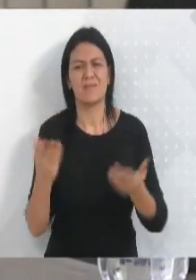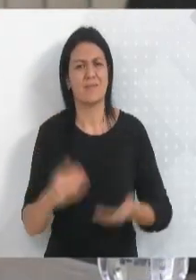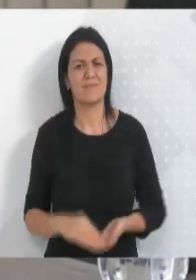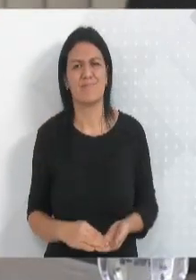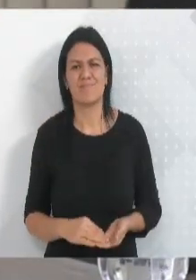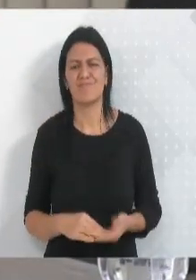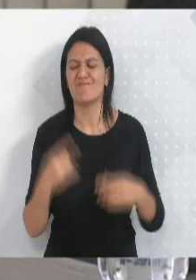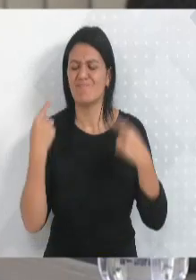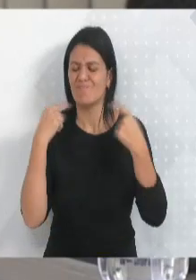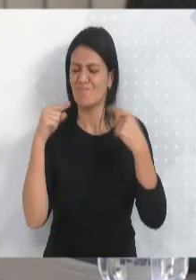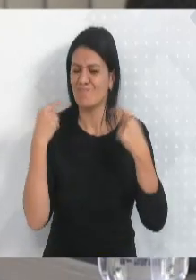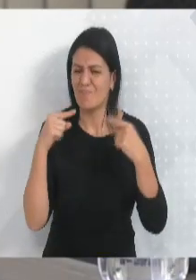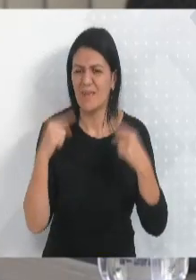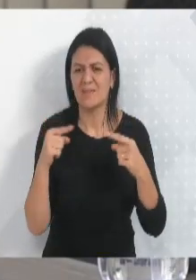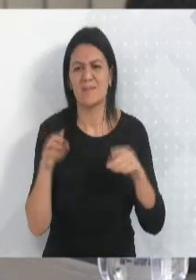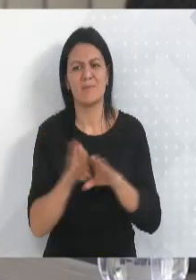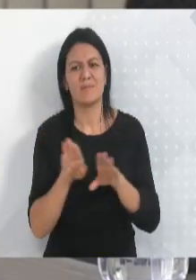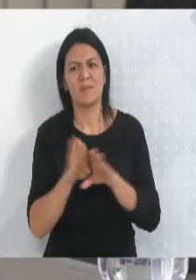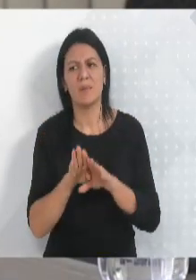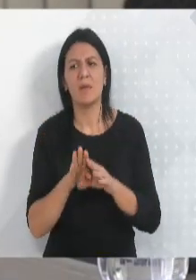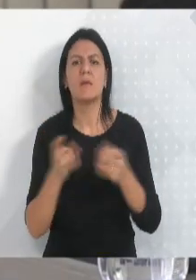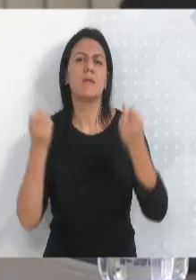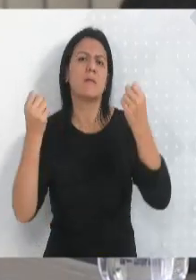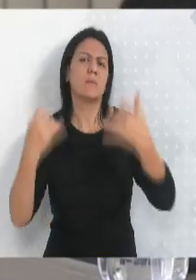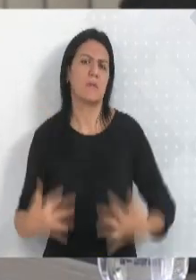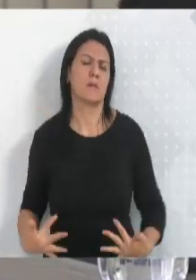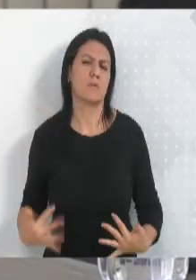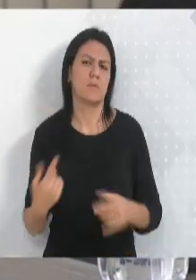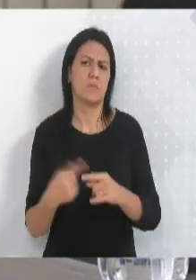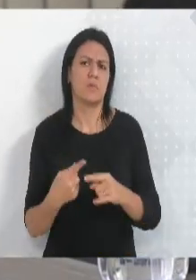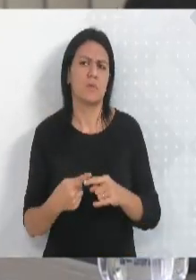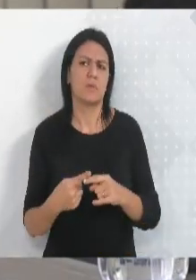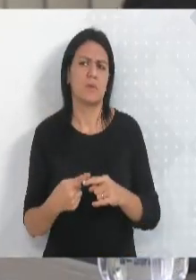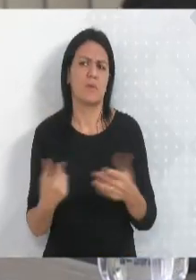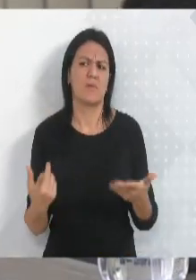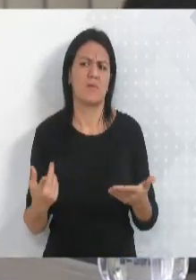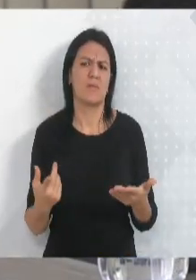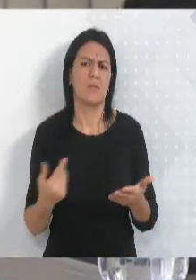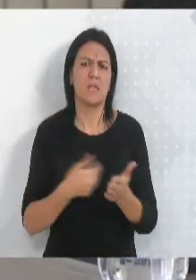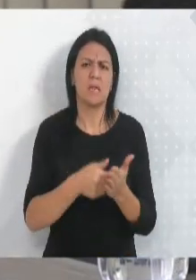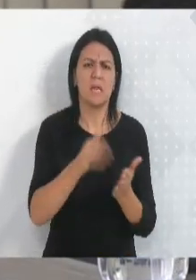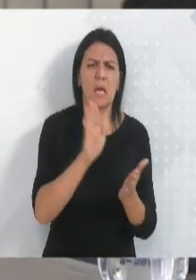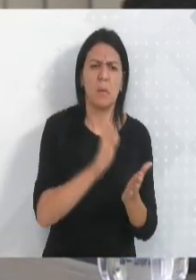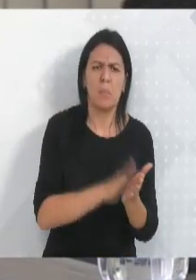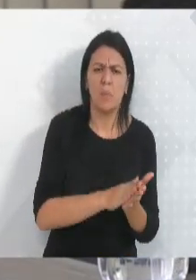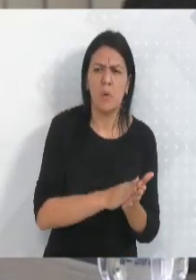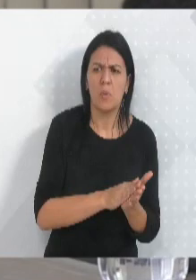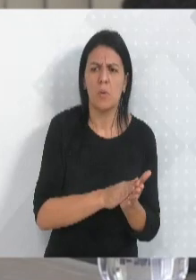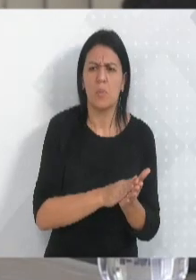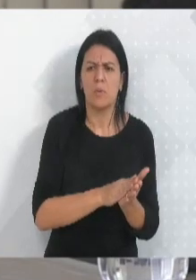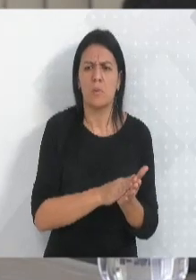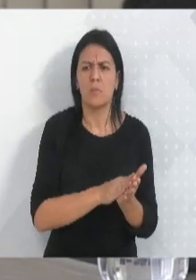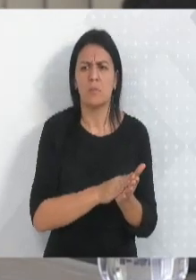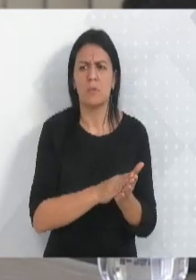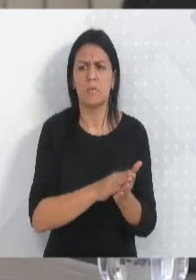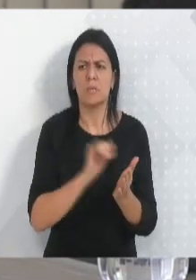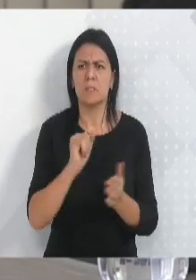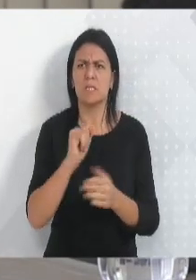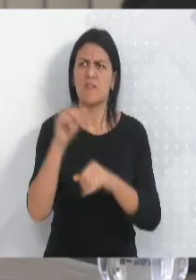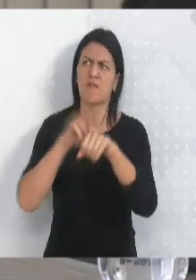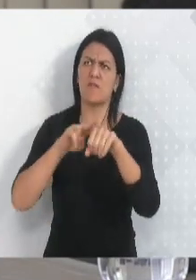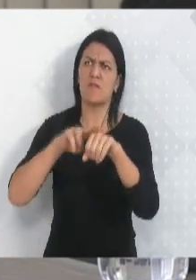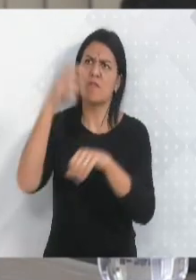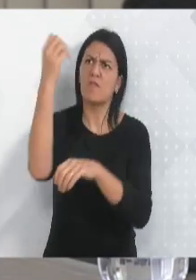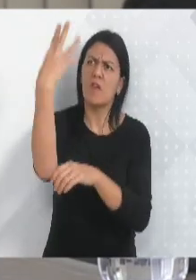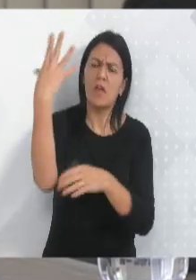reclamações e também explicações, porque está se falando que também está multando onde passa no sinal verde,